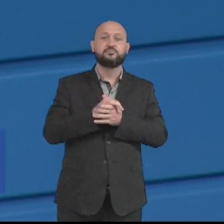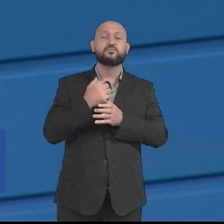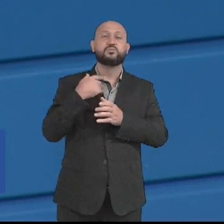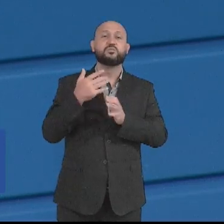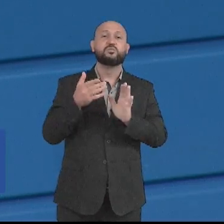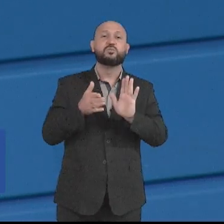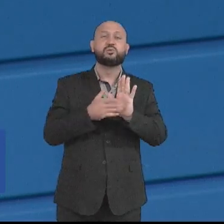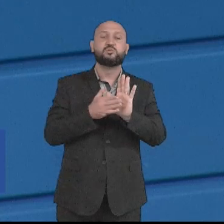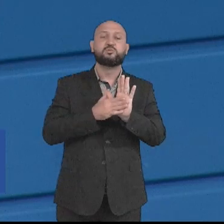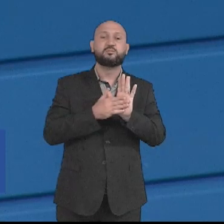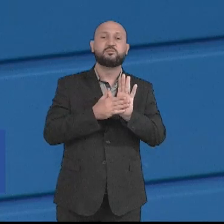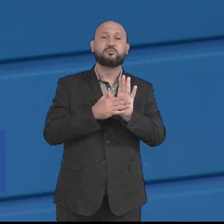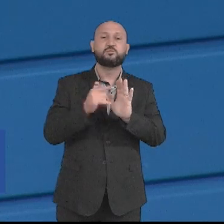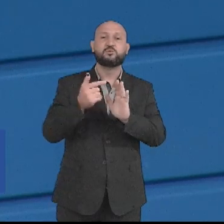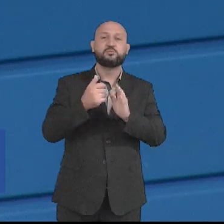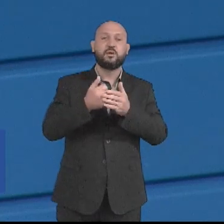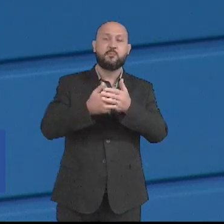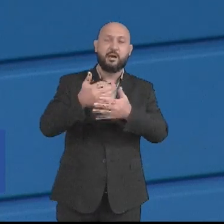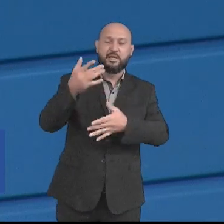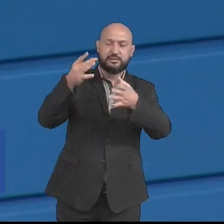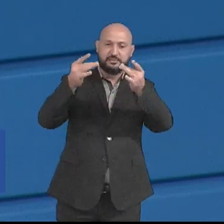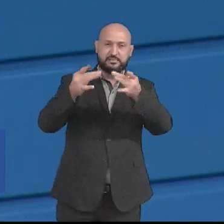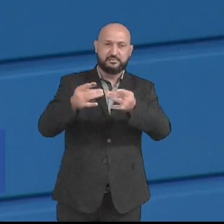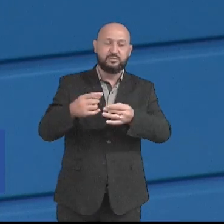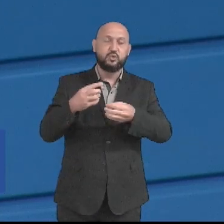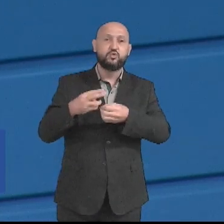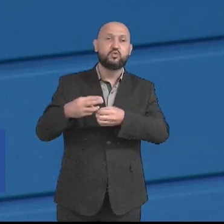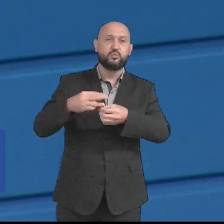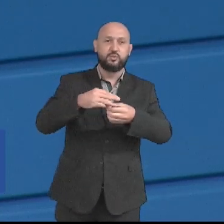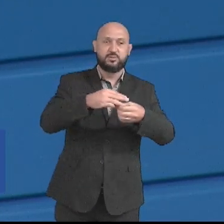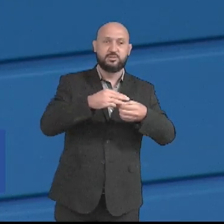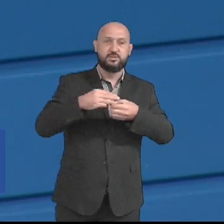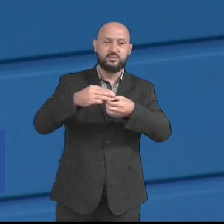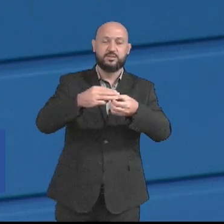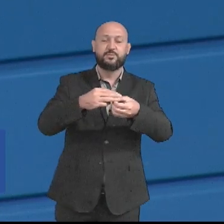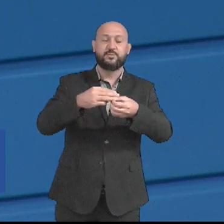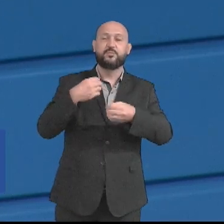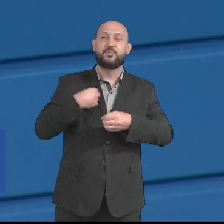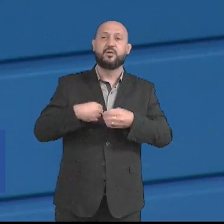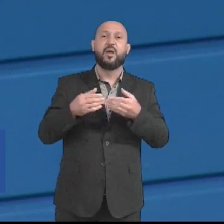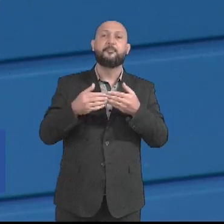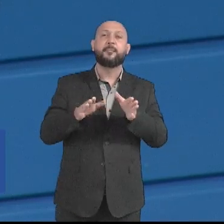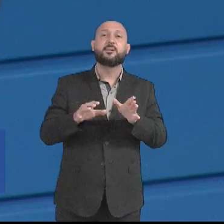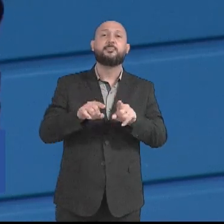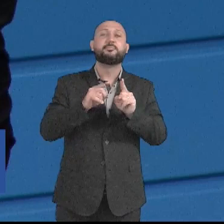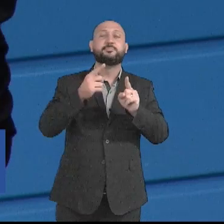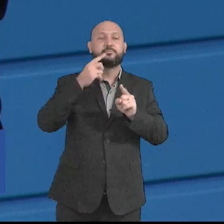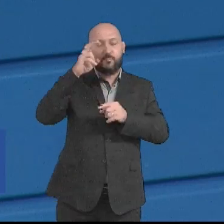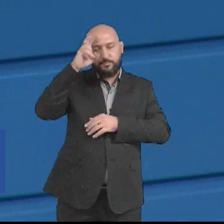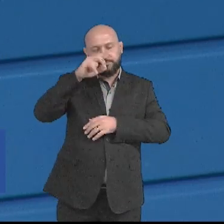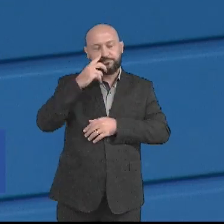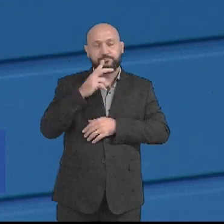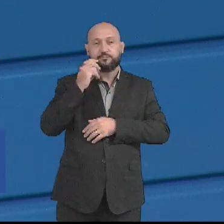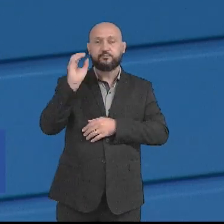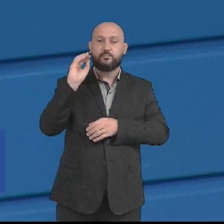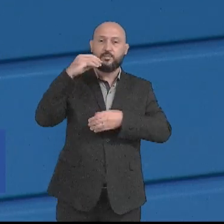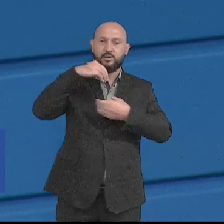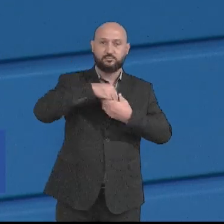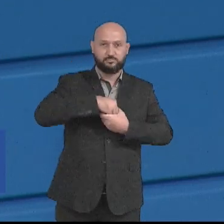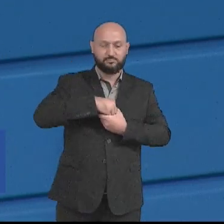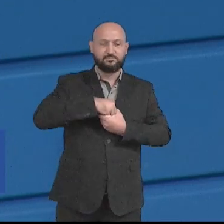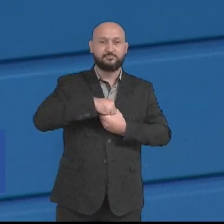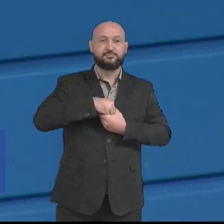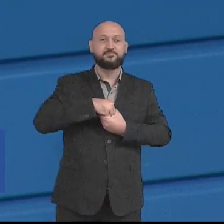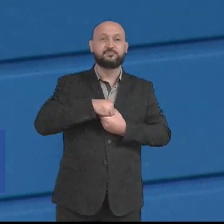não fornece uma lista detalhada dos municípios em que o programa está ativo, só que reforça essa